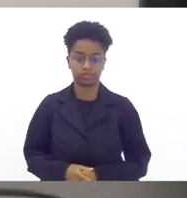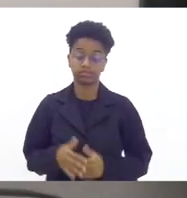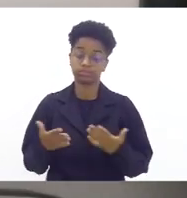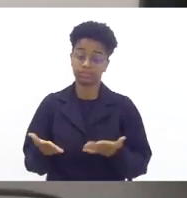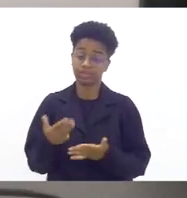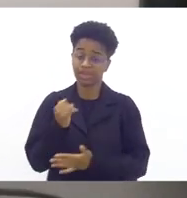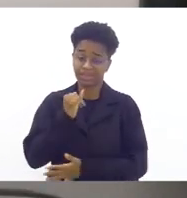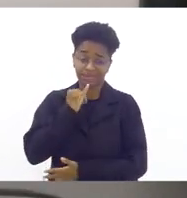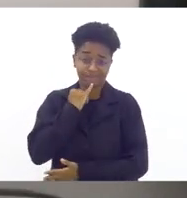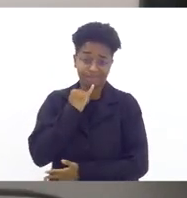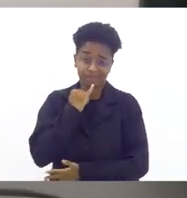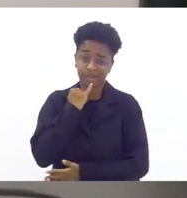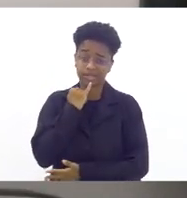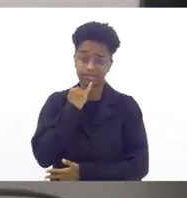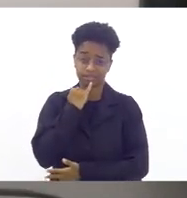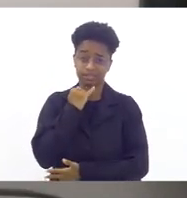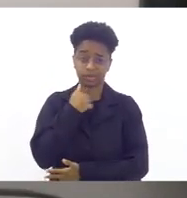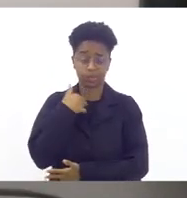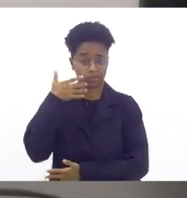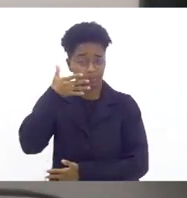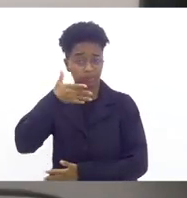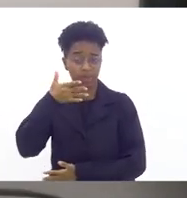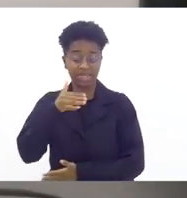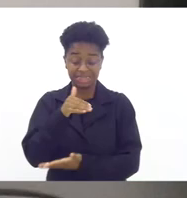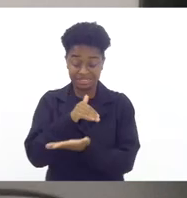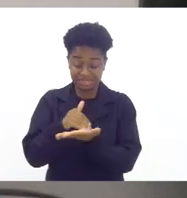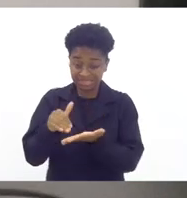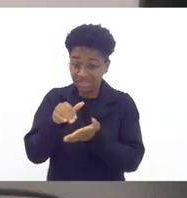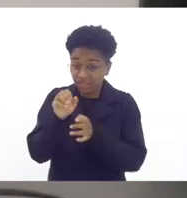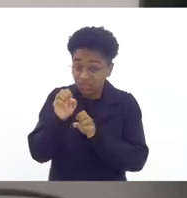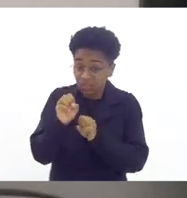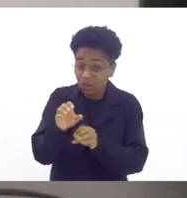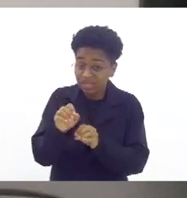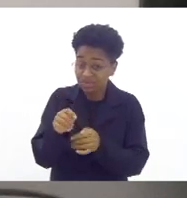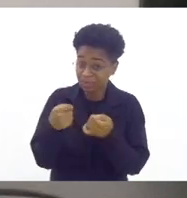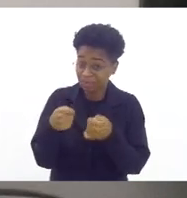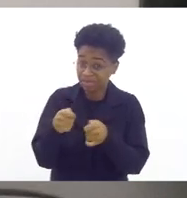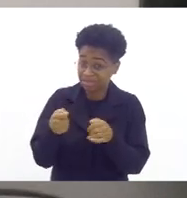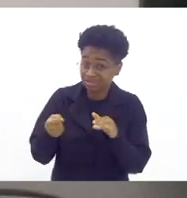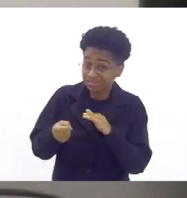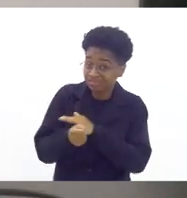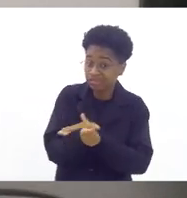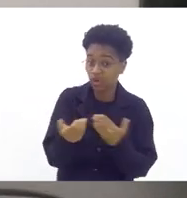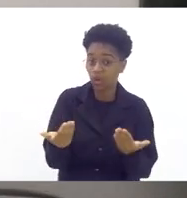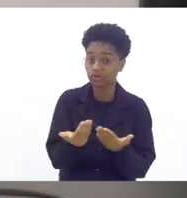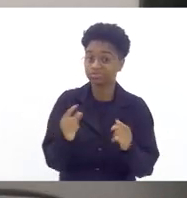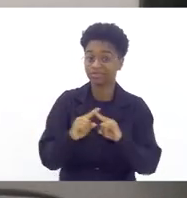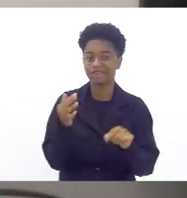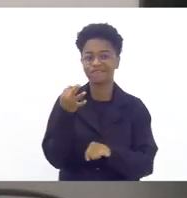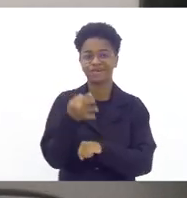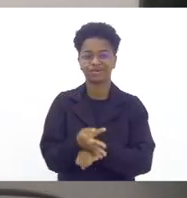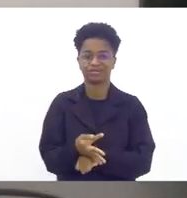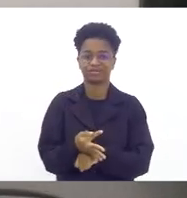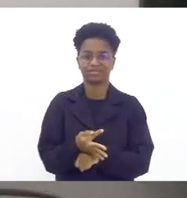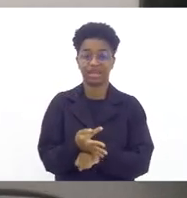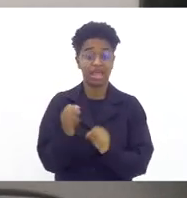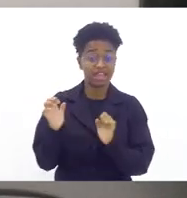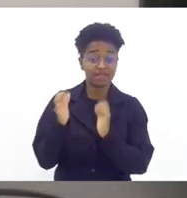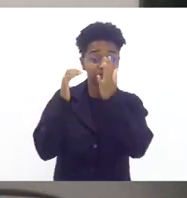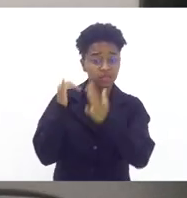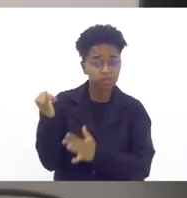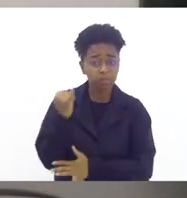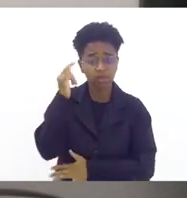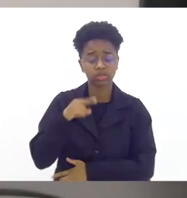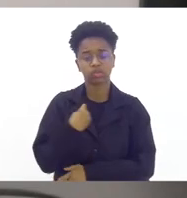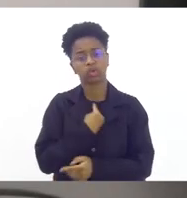infelizmente, a secretária de educação que deveria estar aqui não está num evento tão importante para falar sobre